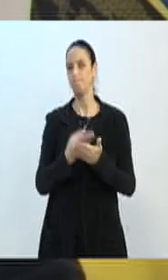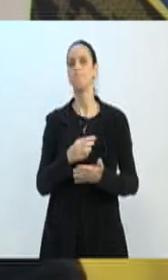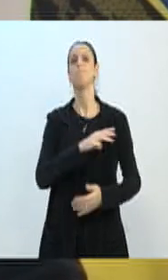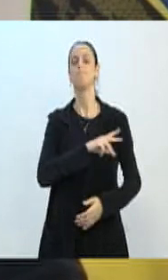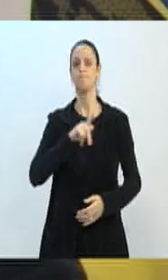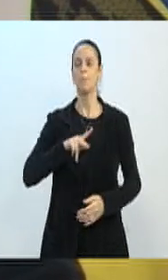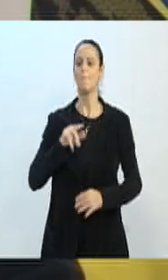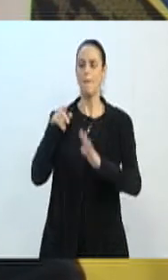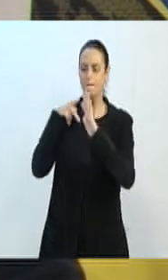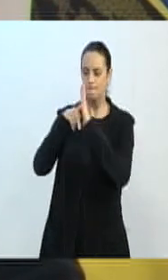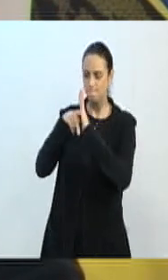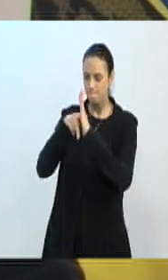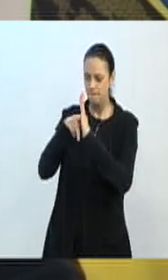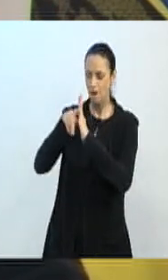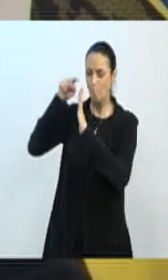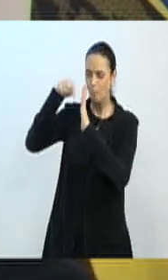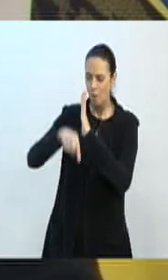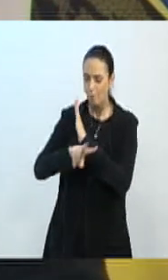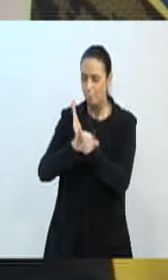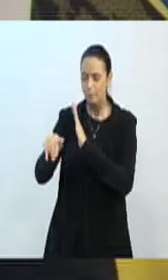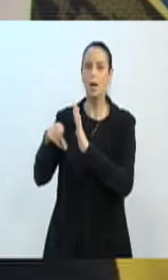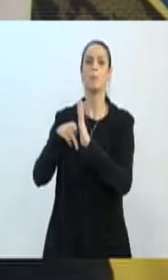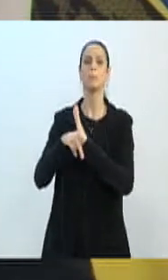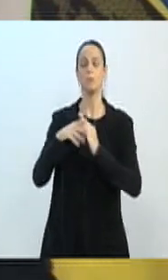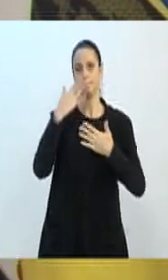investigar a fundo esse processo Obrigado sobre os dentes